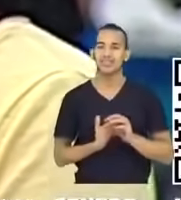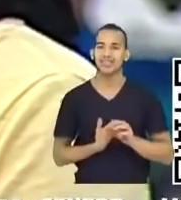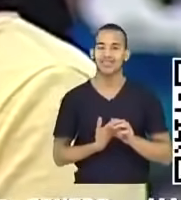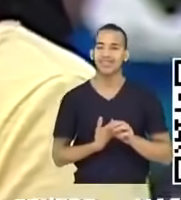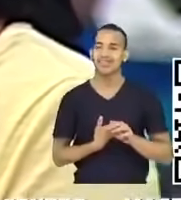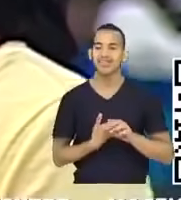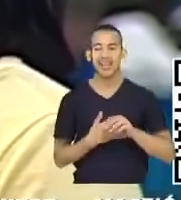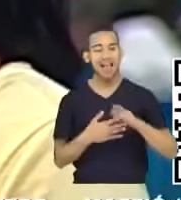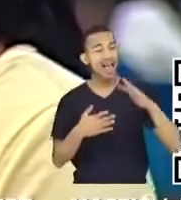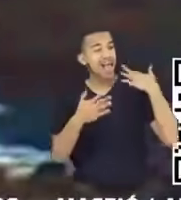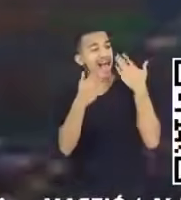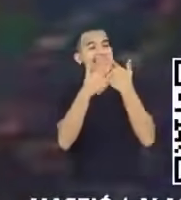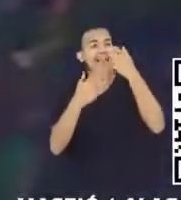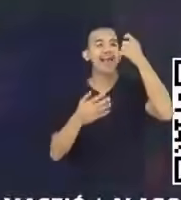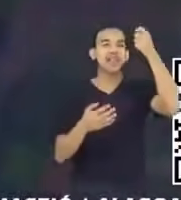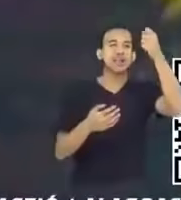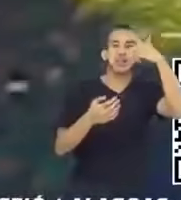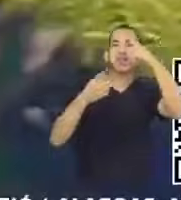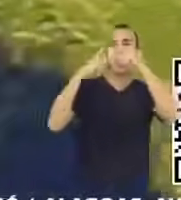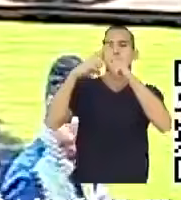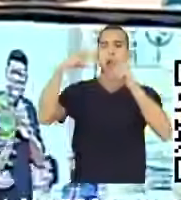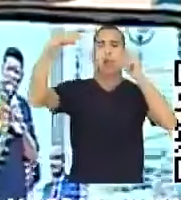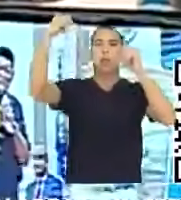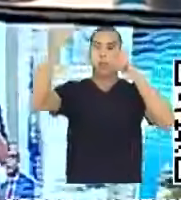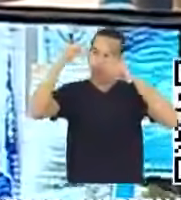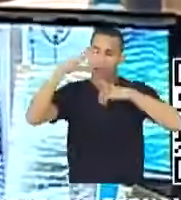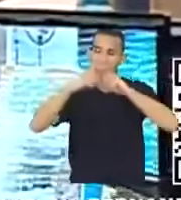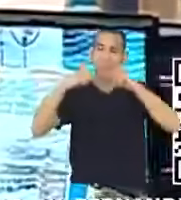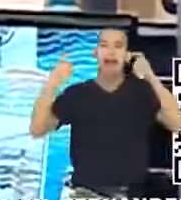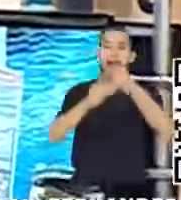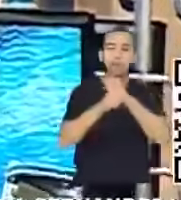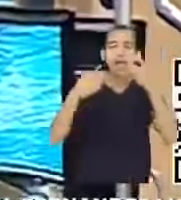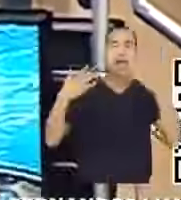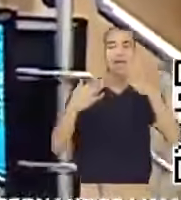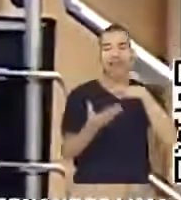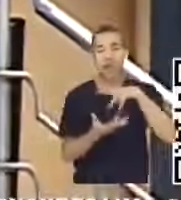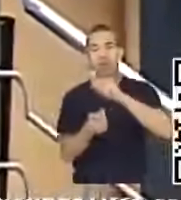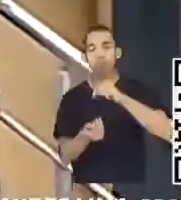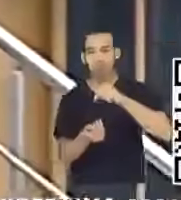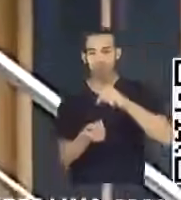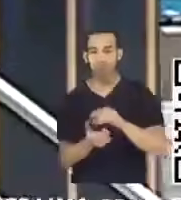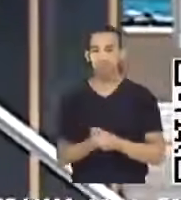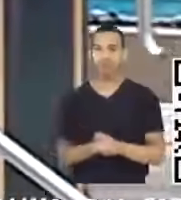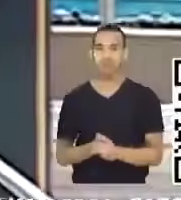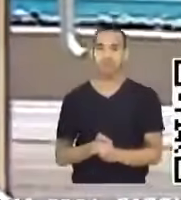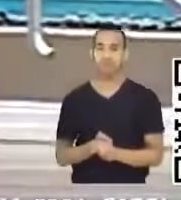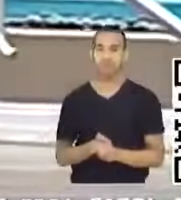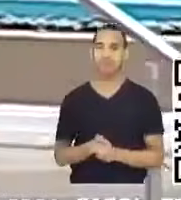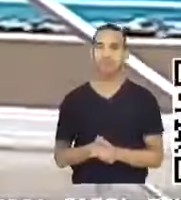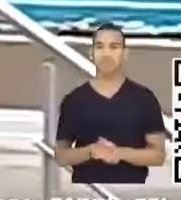Hotel Sol até a lua é maior que a terra E aí